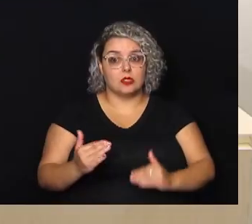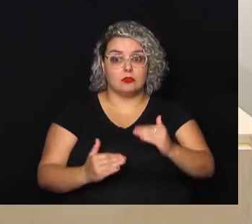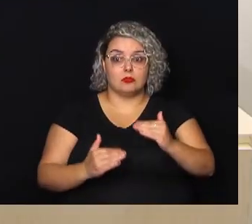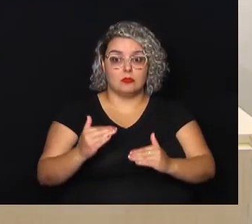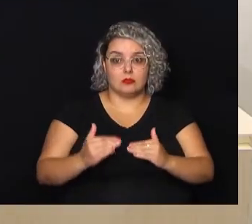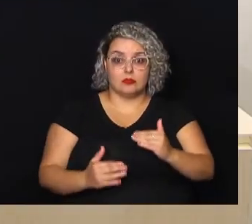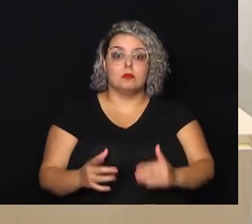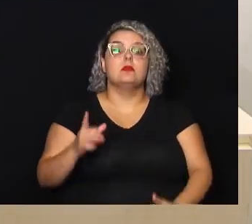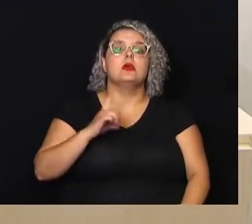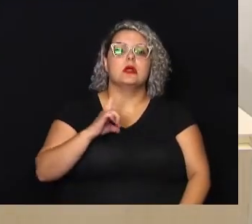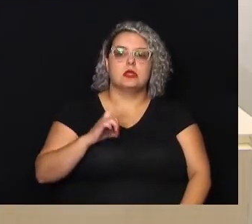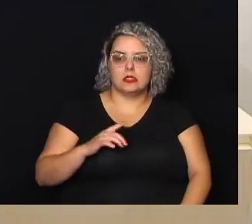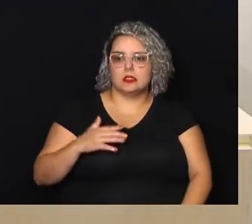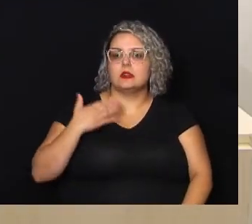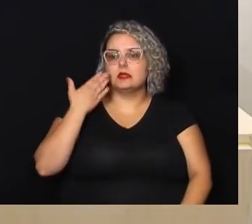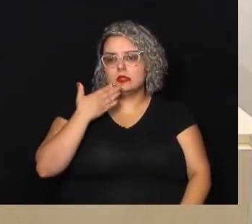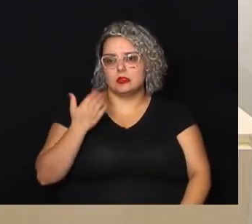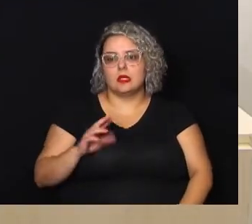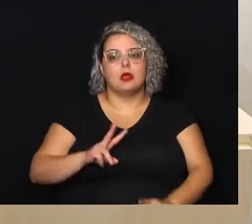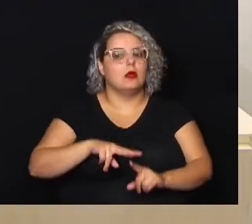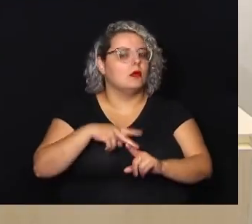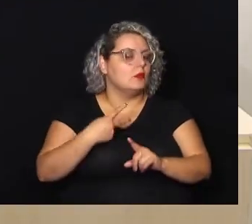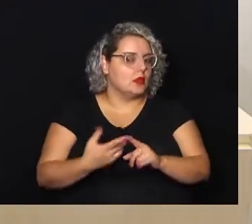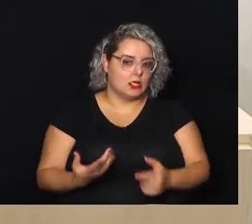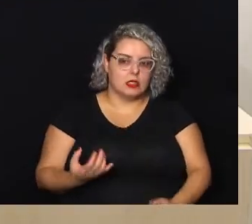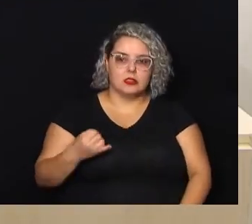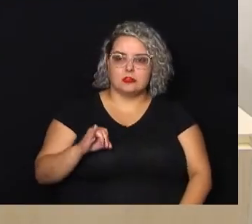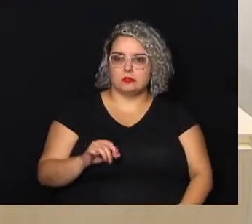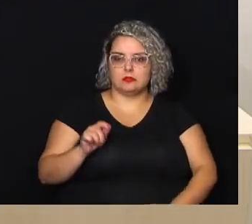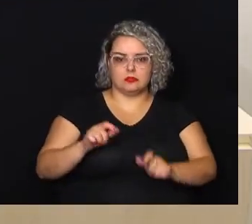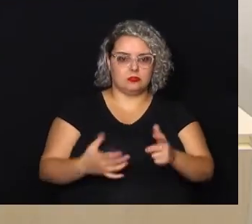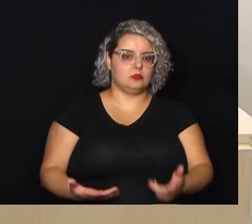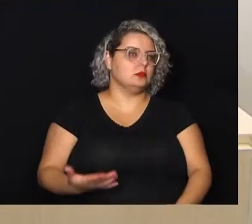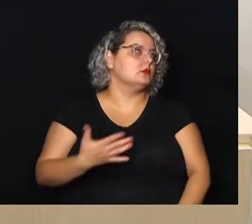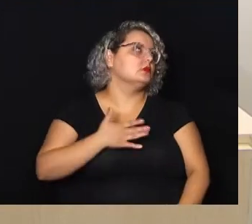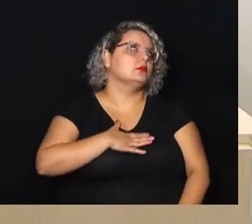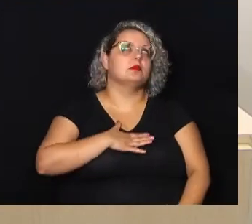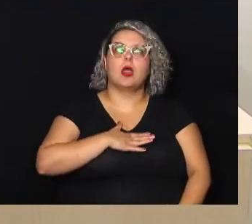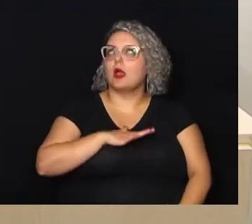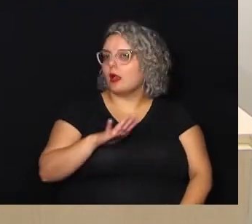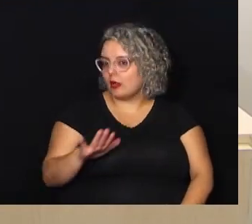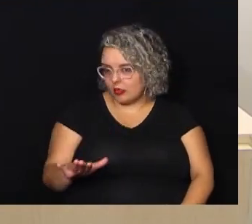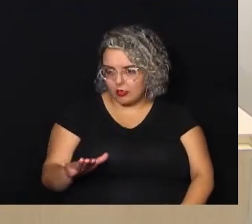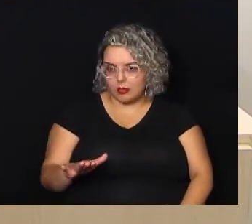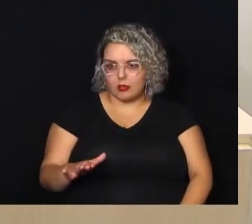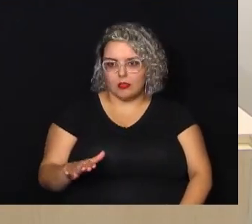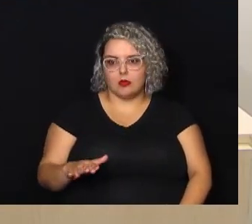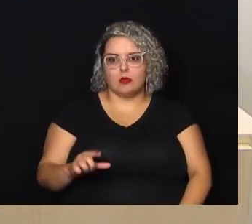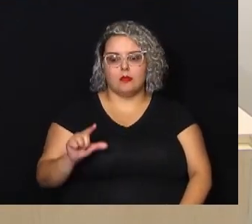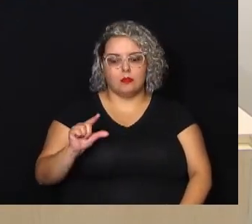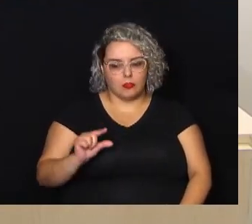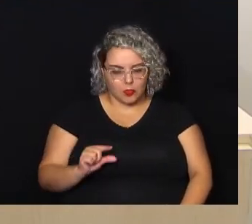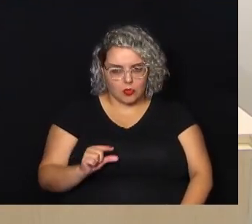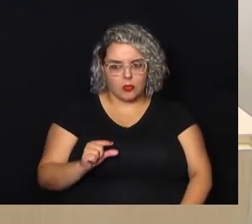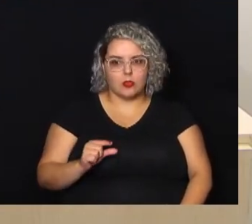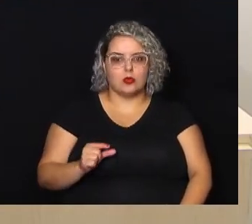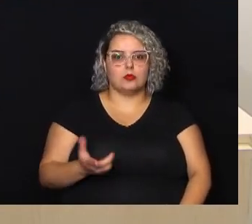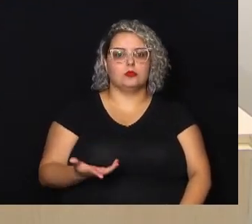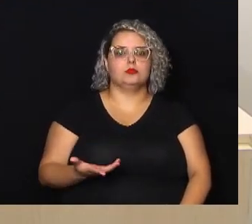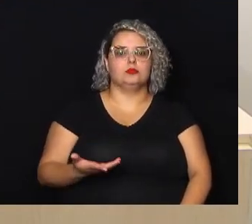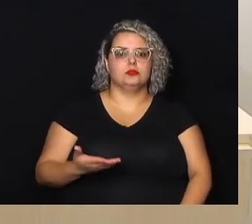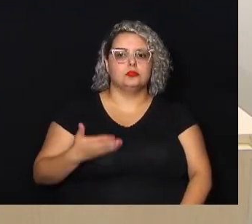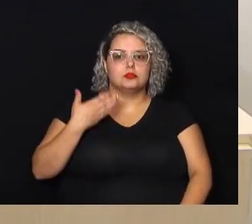assim, equilibrada para que tenha esse açúcar extra. Mas assim, se você é uma pessoa que não gosta de, um nível bem baixo de